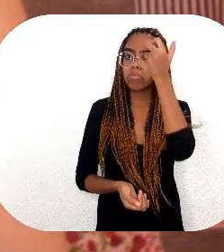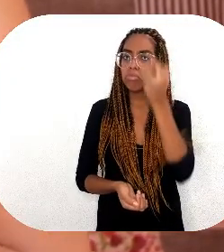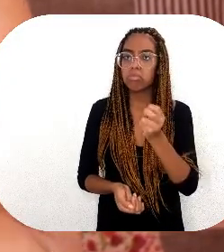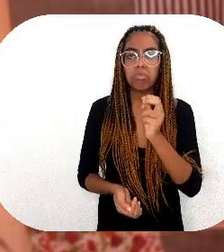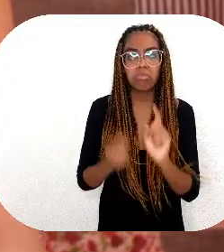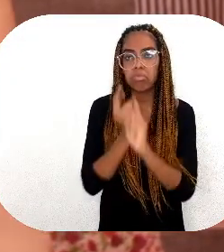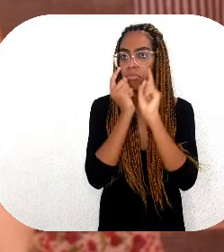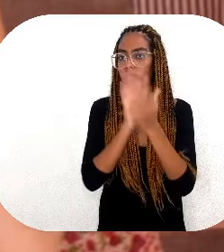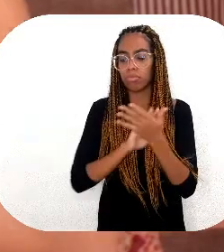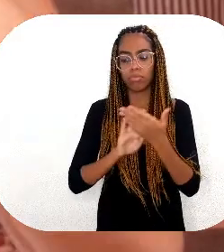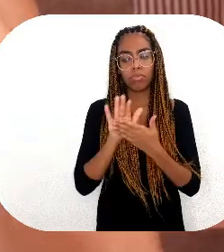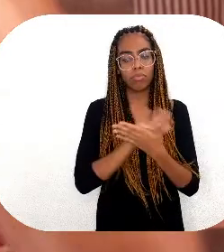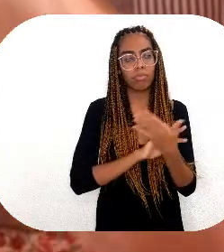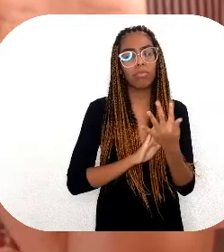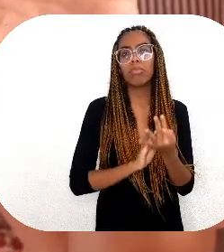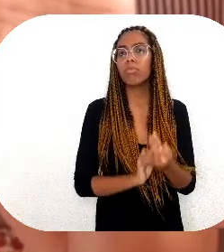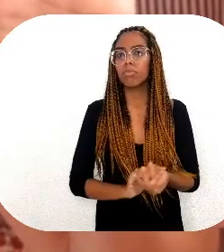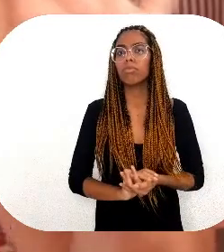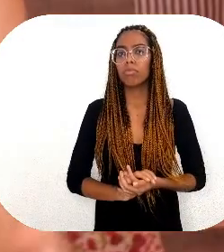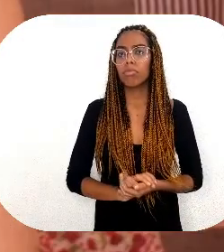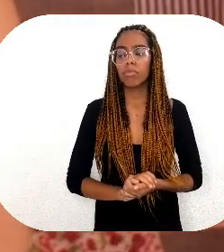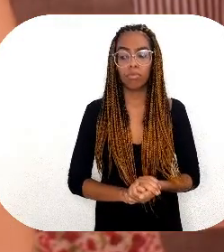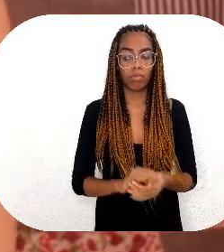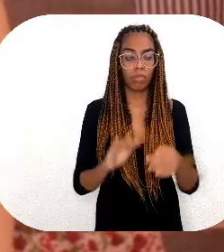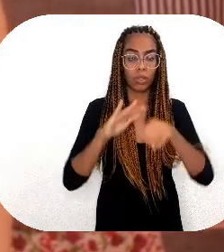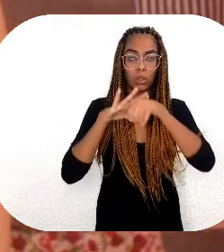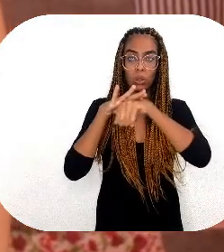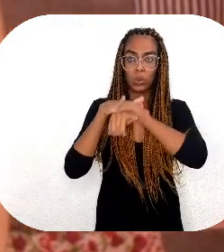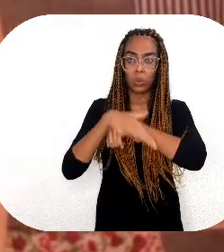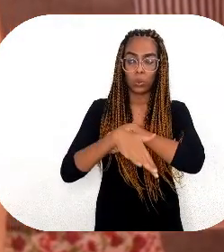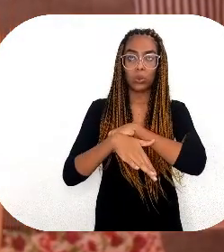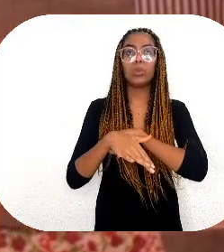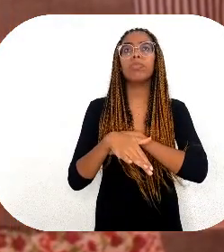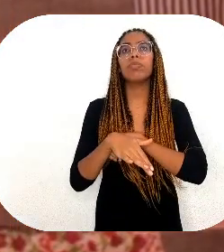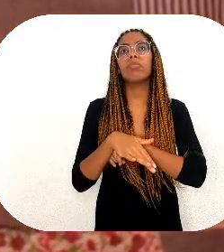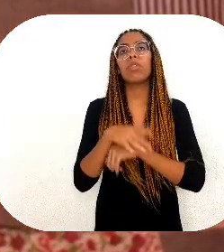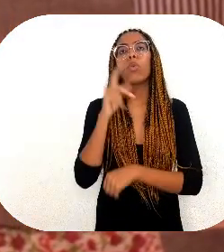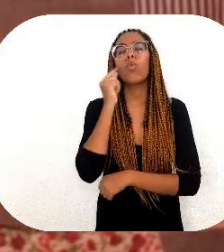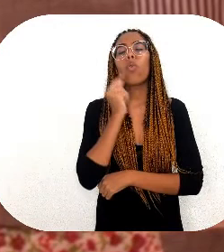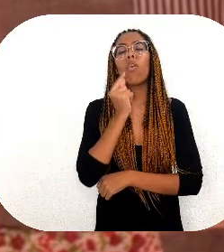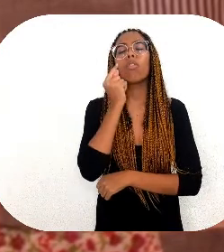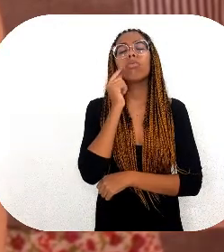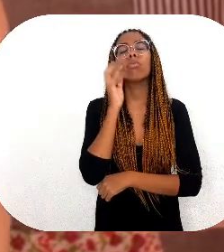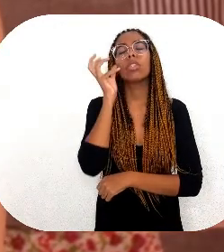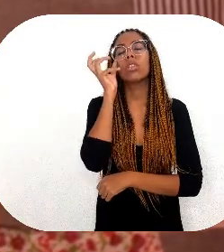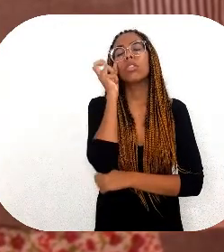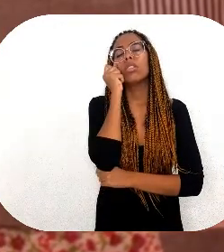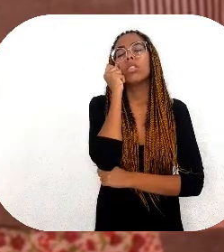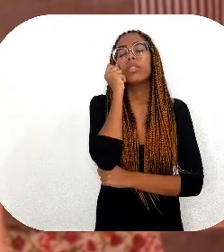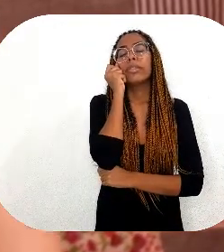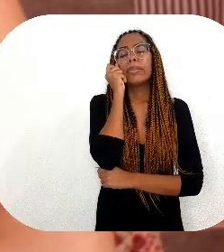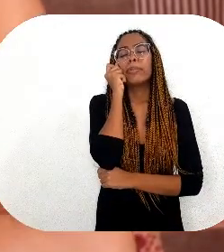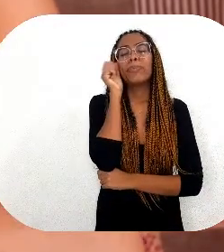O gato, coitado, nem desconfiou. Na noite, naquela mesma noite,